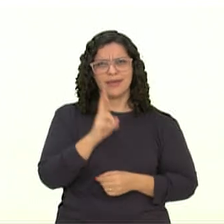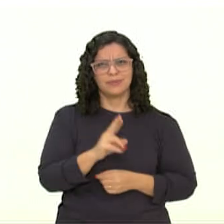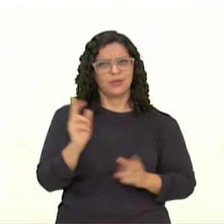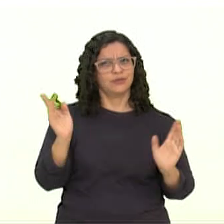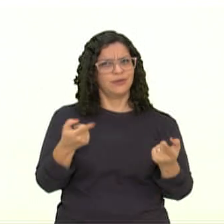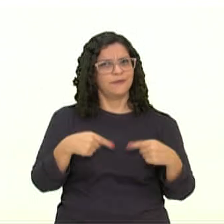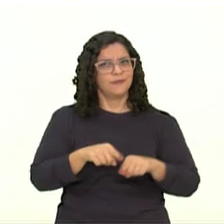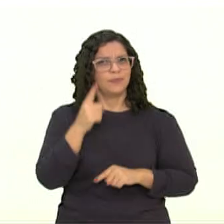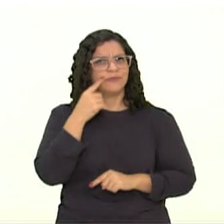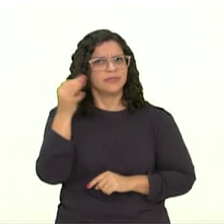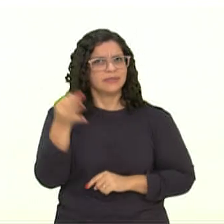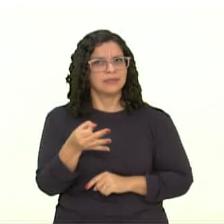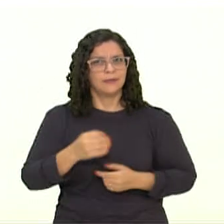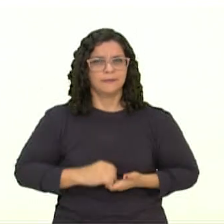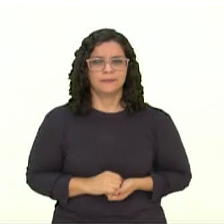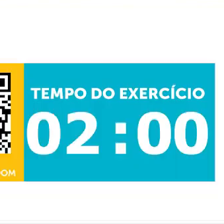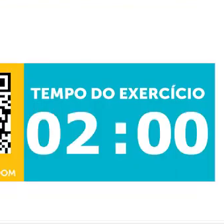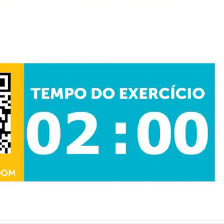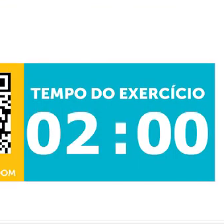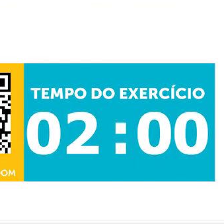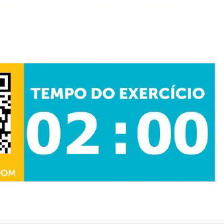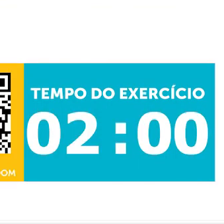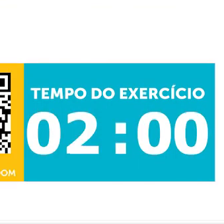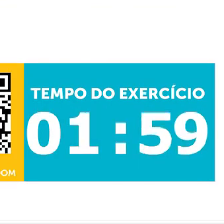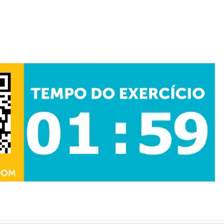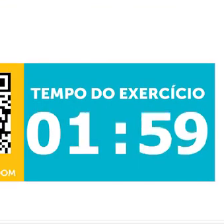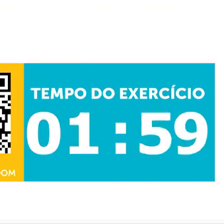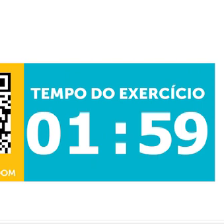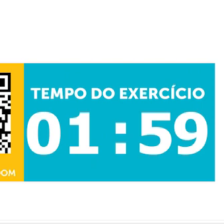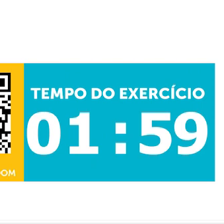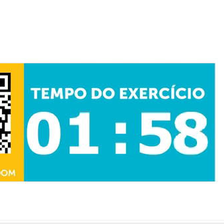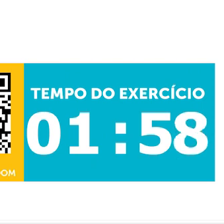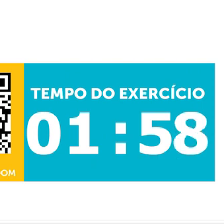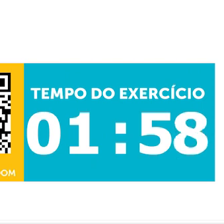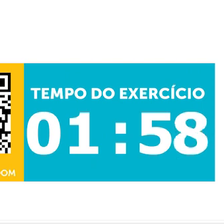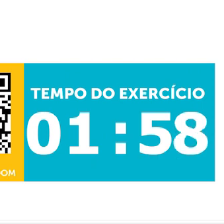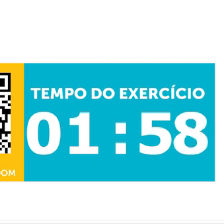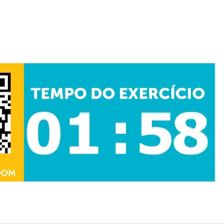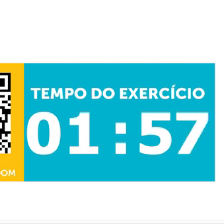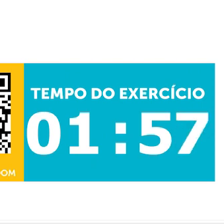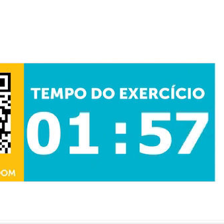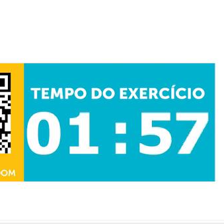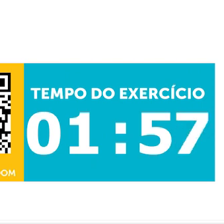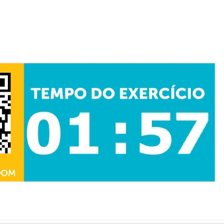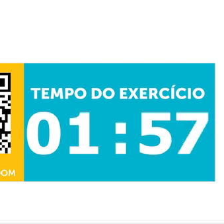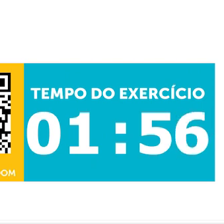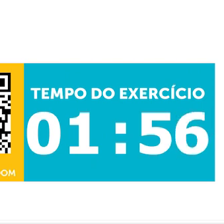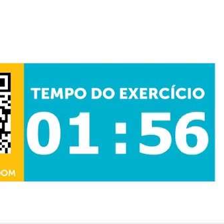volta para ver se vocês acertaram.